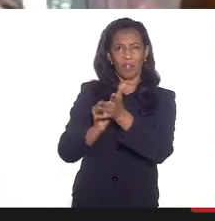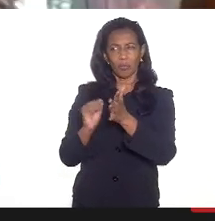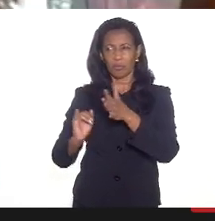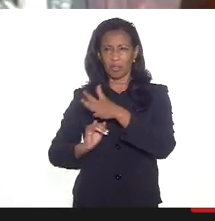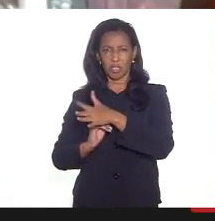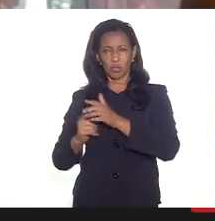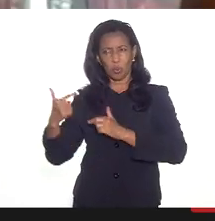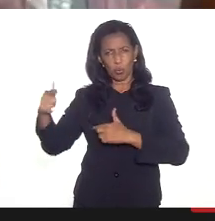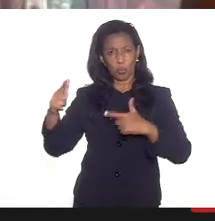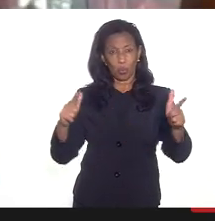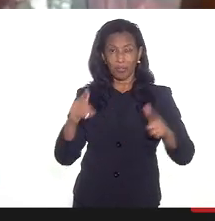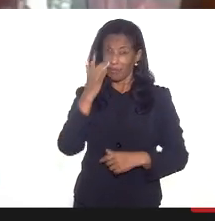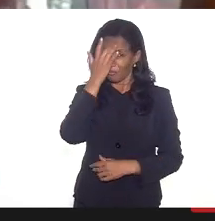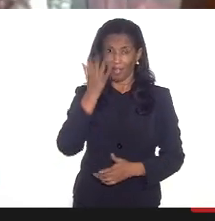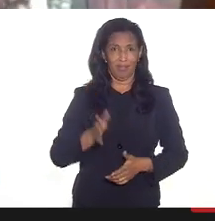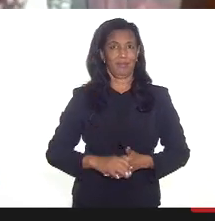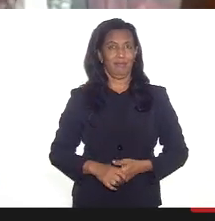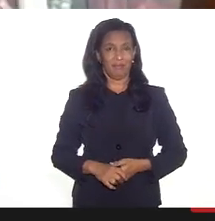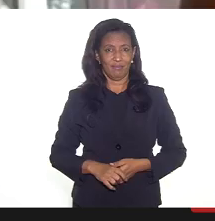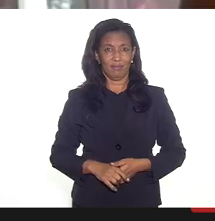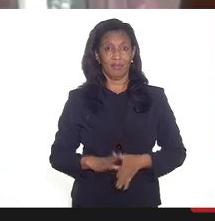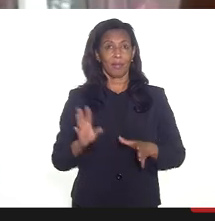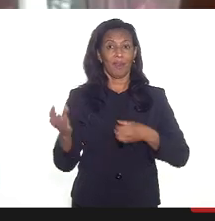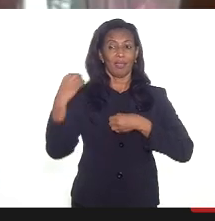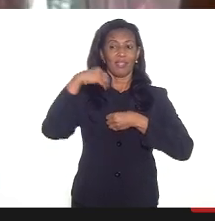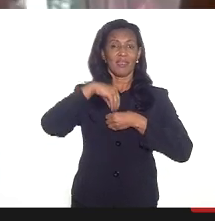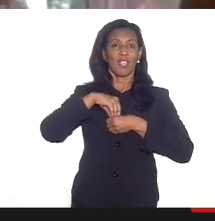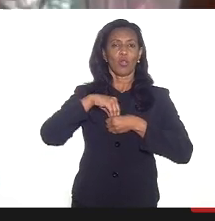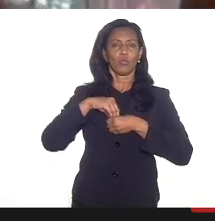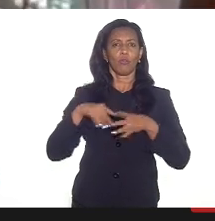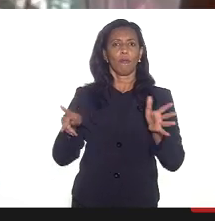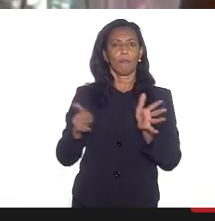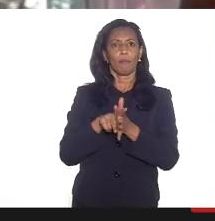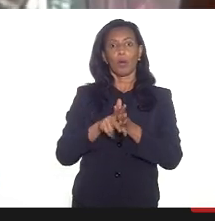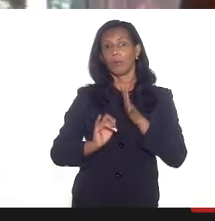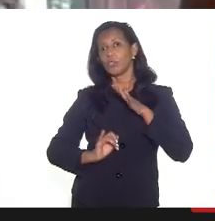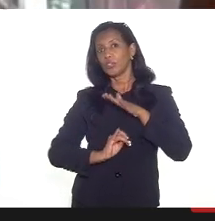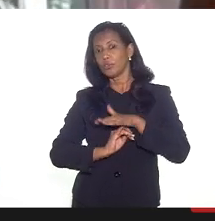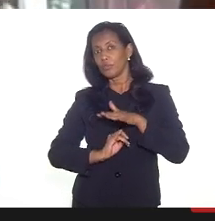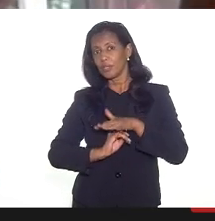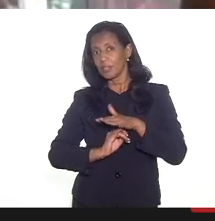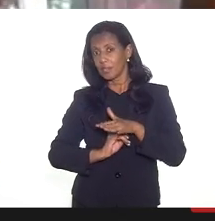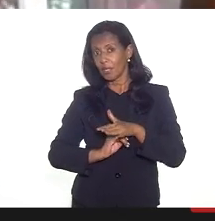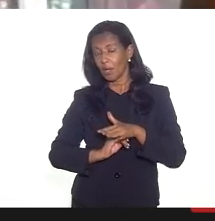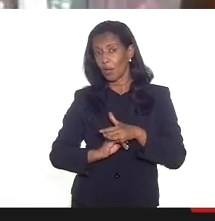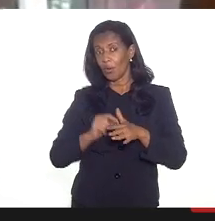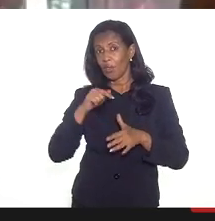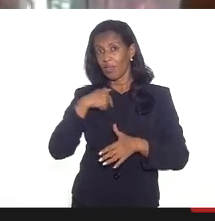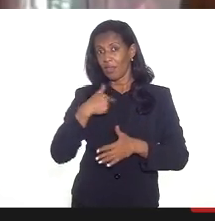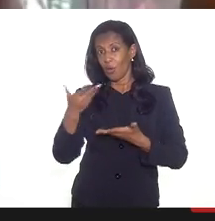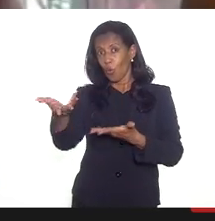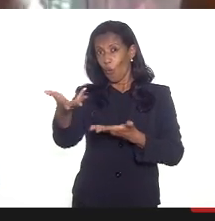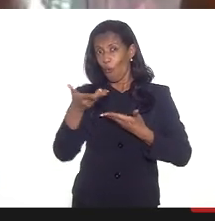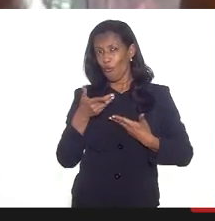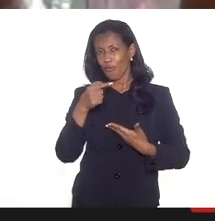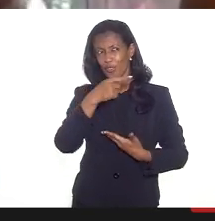do outro, é muito fácil. Mas dentro da nossa própria instituição, é que eu convido a vocês, num momento de reflexão,